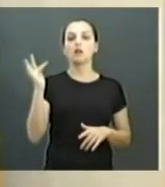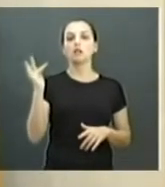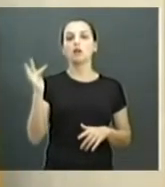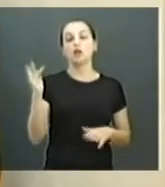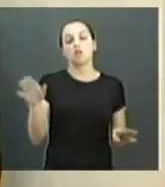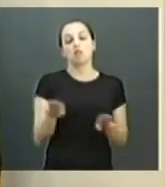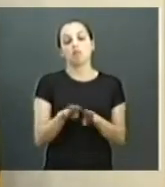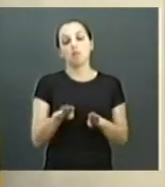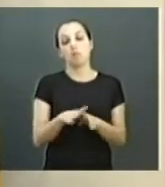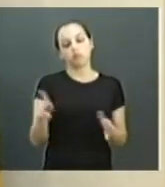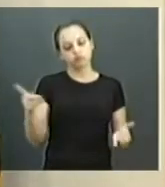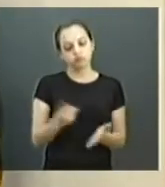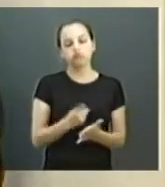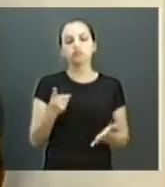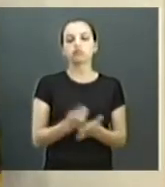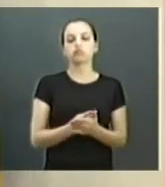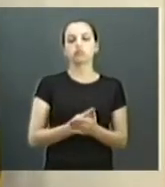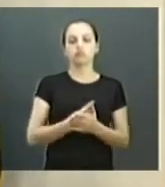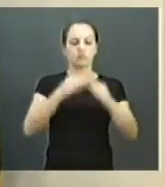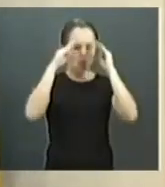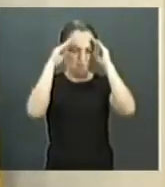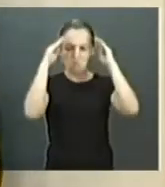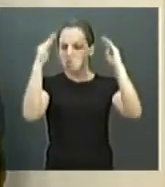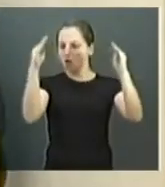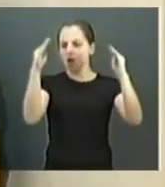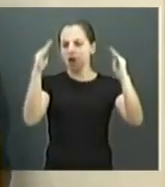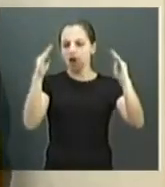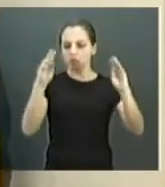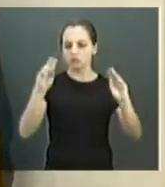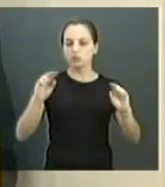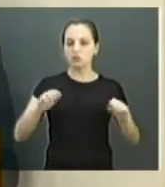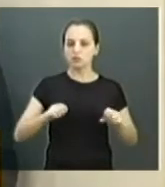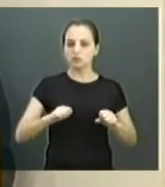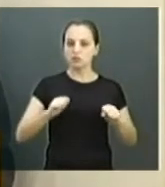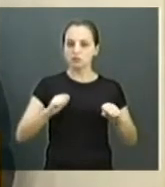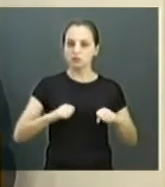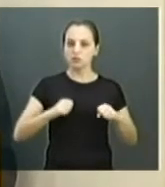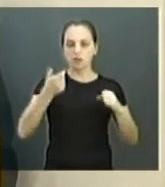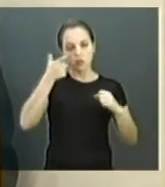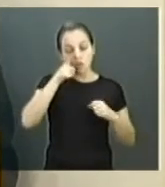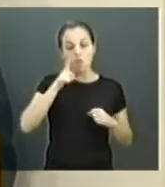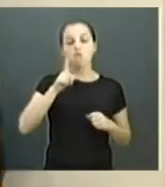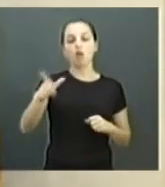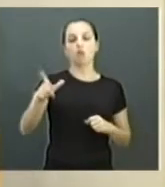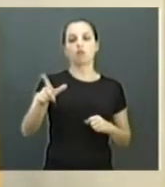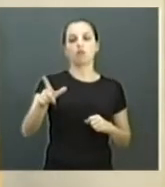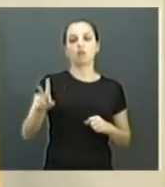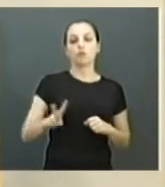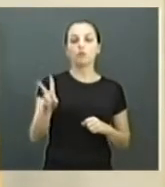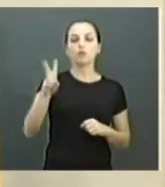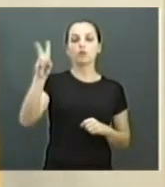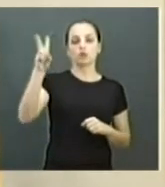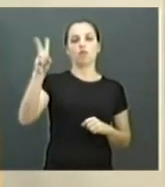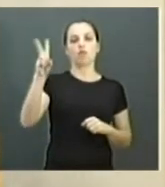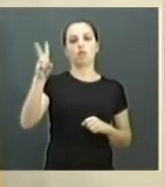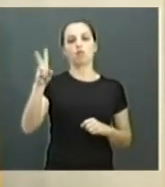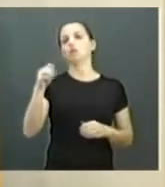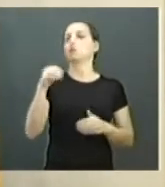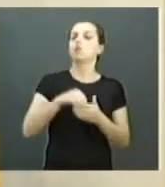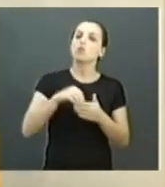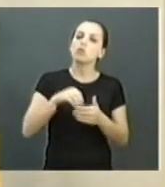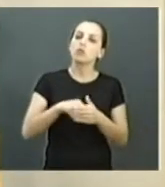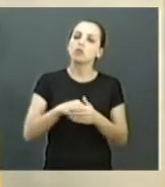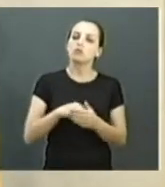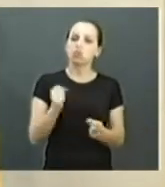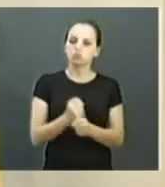raro, porque não é desrespeitando, não é agredindo que consegue conquista. A história mostra isso. Se são vocês que votaram, vão votar esse ano,